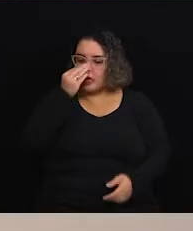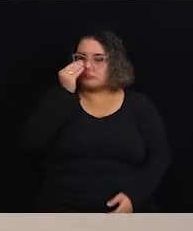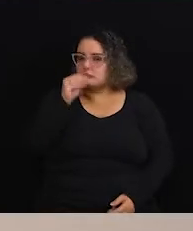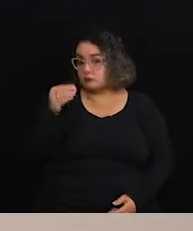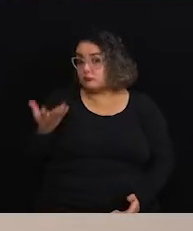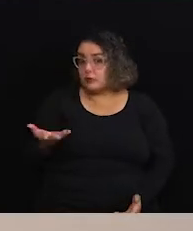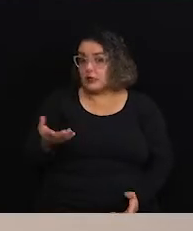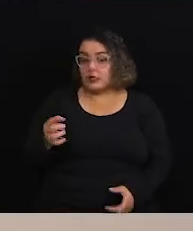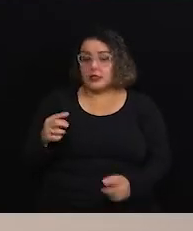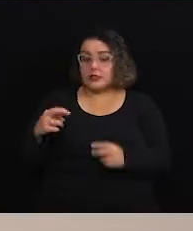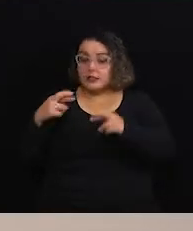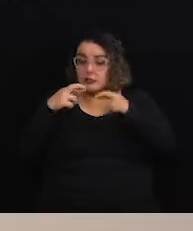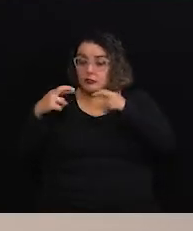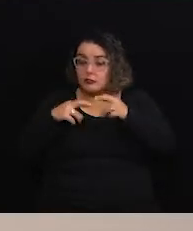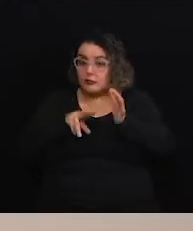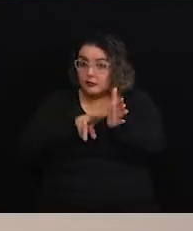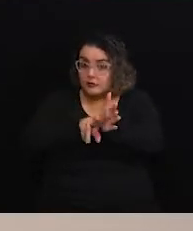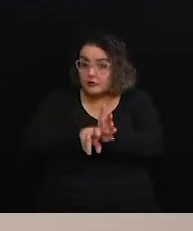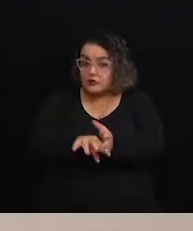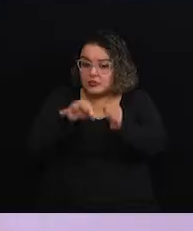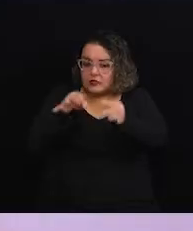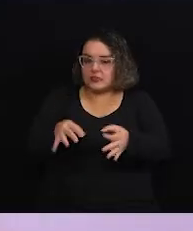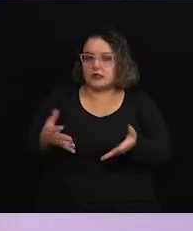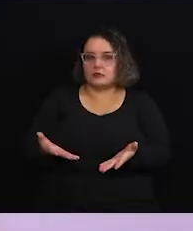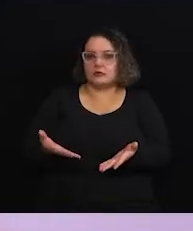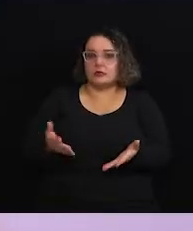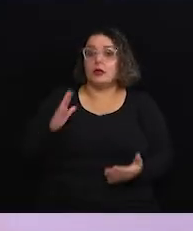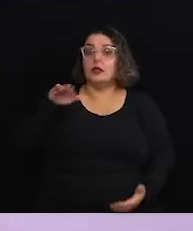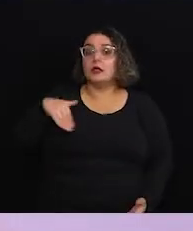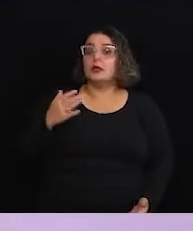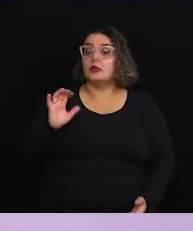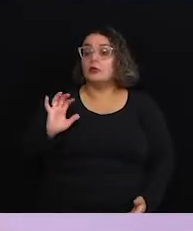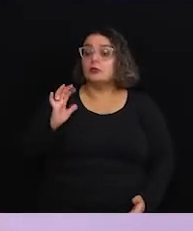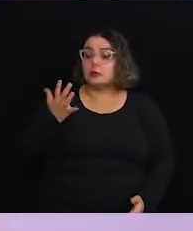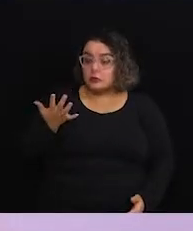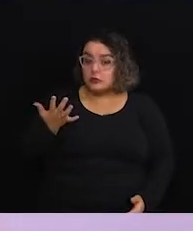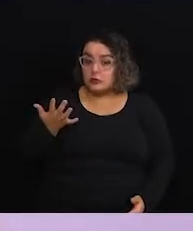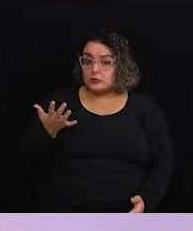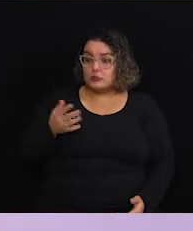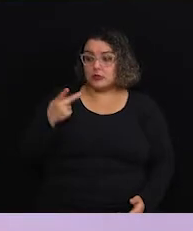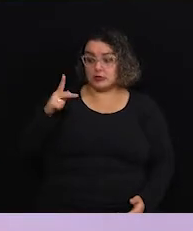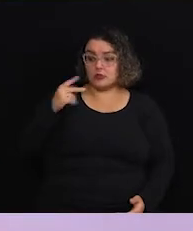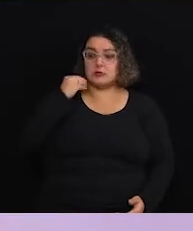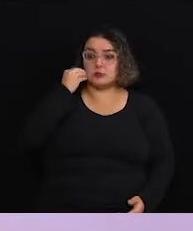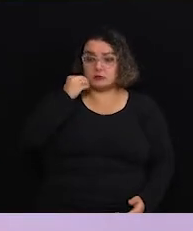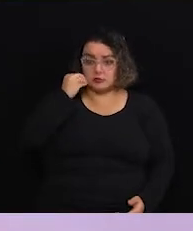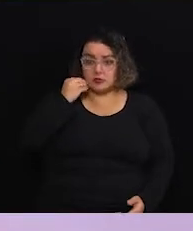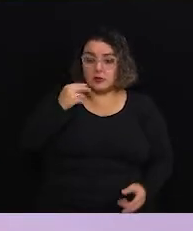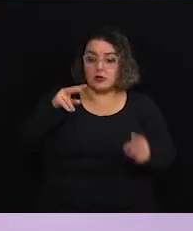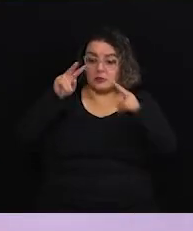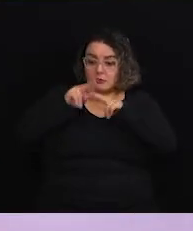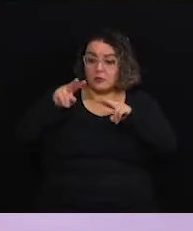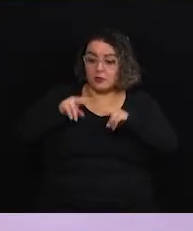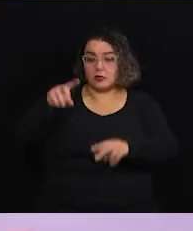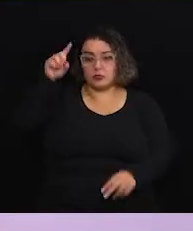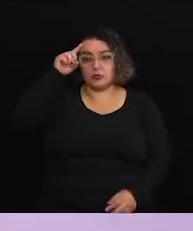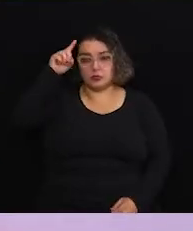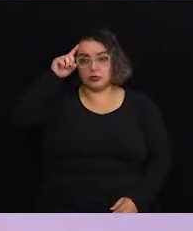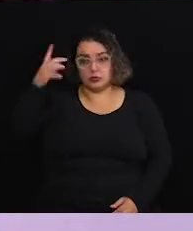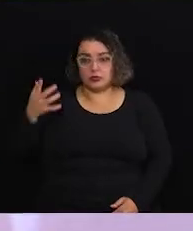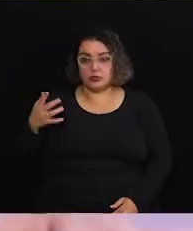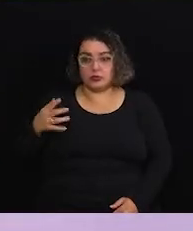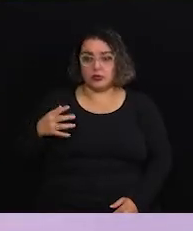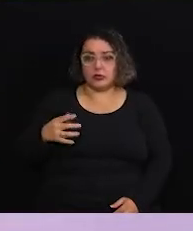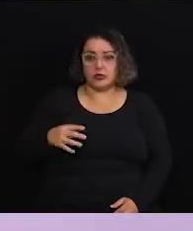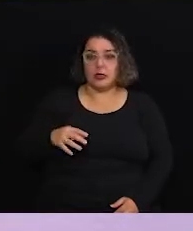poder investigar essa mulher de forma correta. E quando isso acontece, doutora, pela sua experiência, o que a senhora vê no consultório, a doença